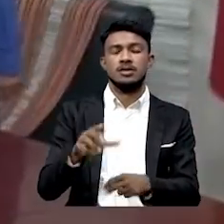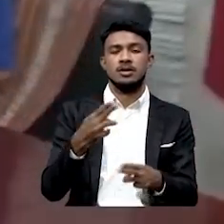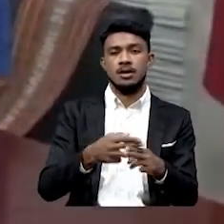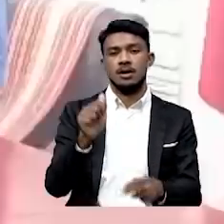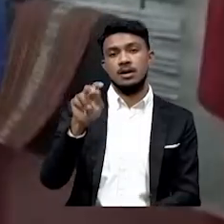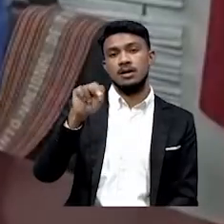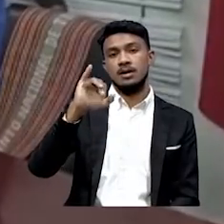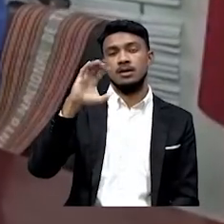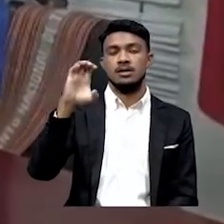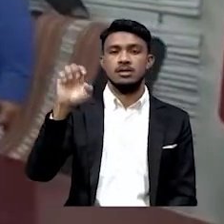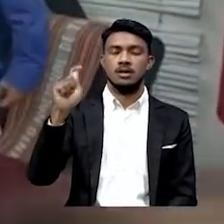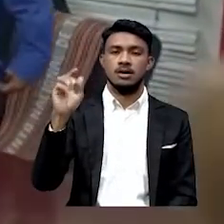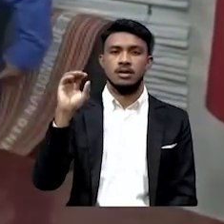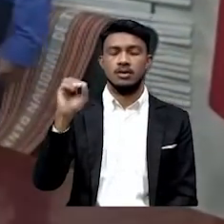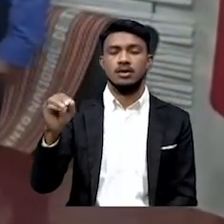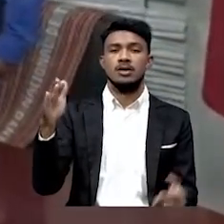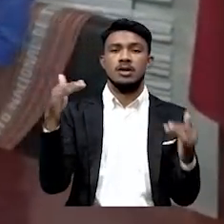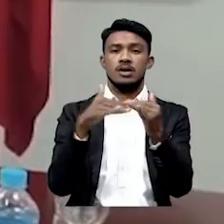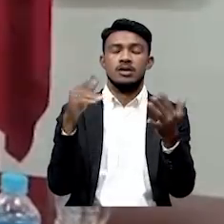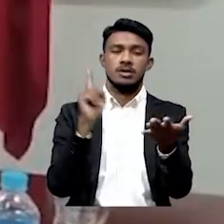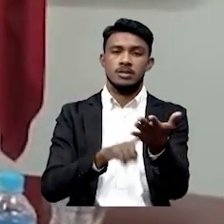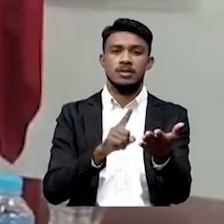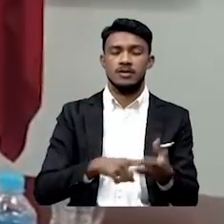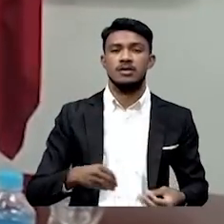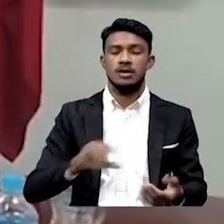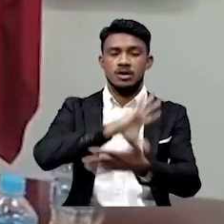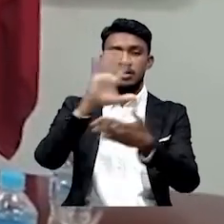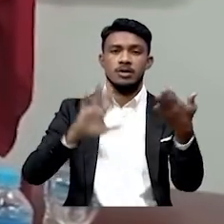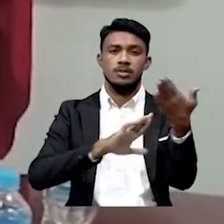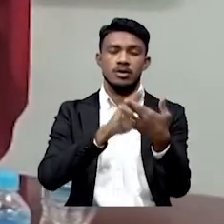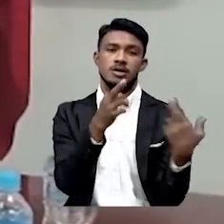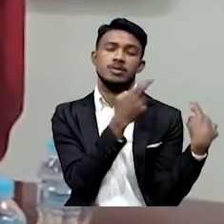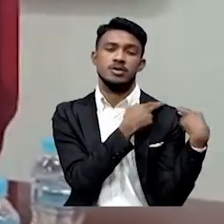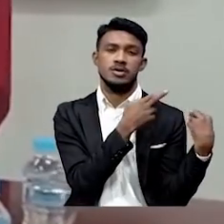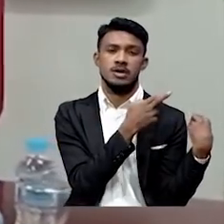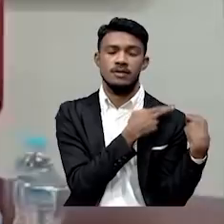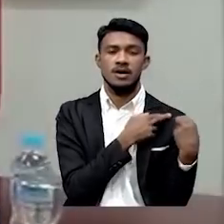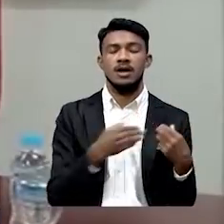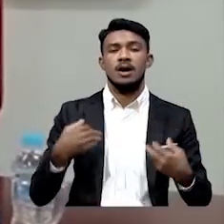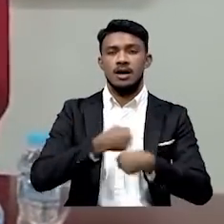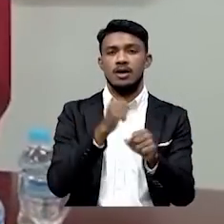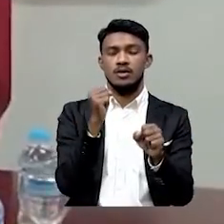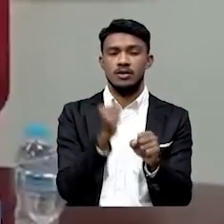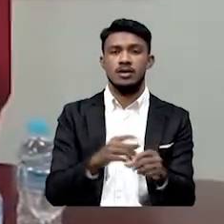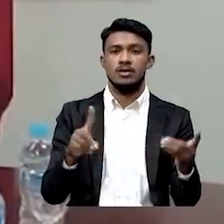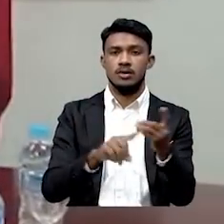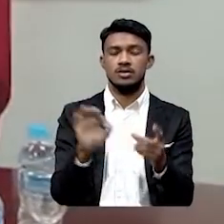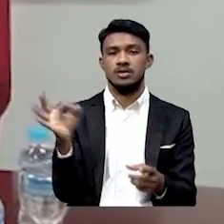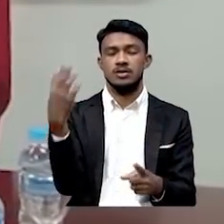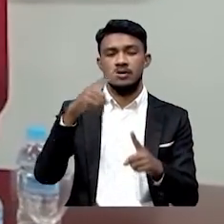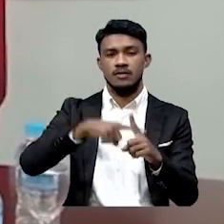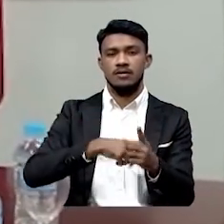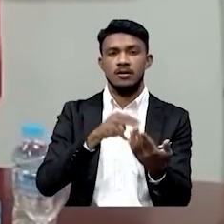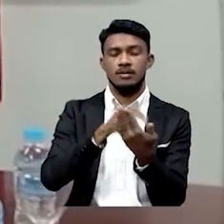López, onde discute com a cerimônia tomada de posse, nebese alao e a loron sanulo recensia fulan maio, tinang né.